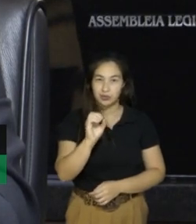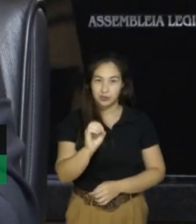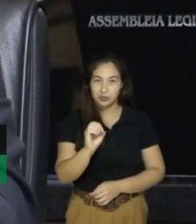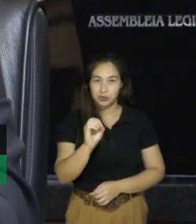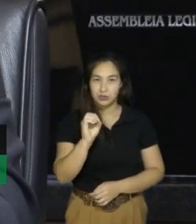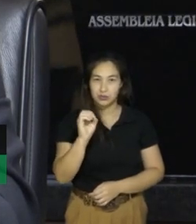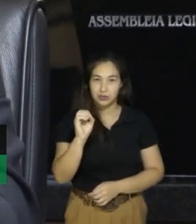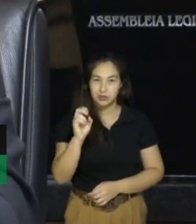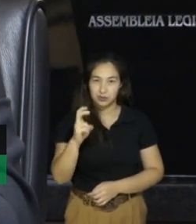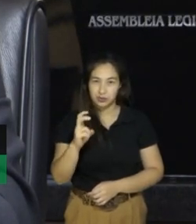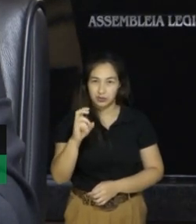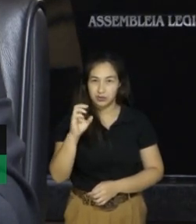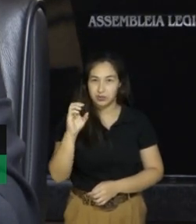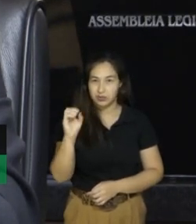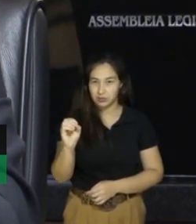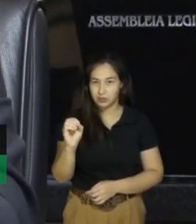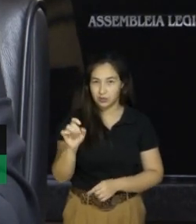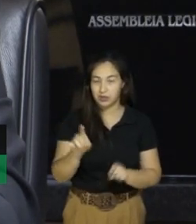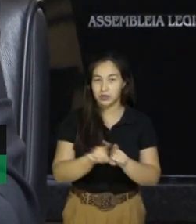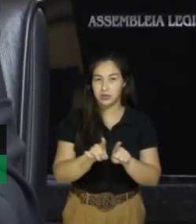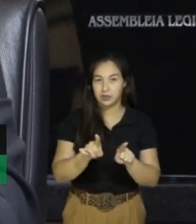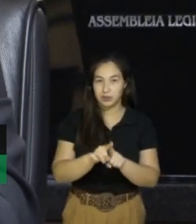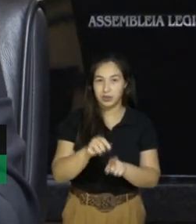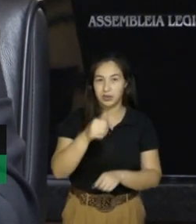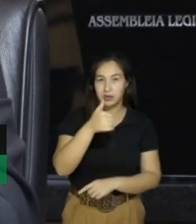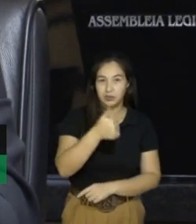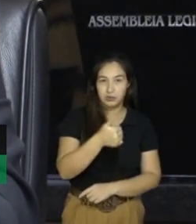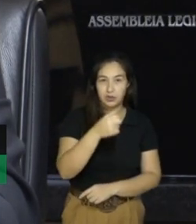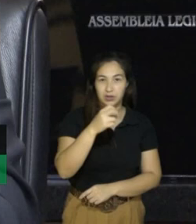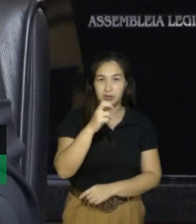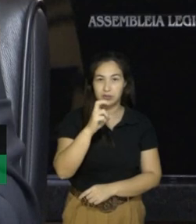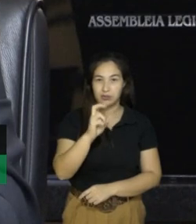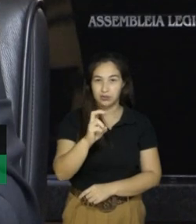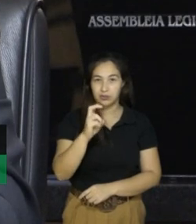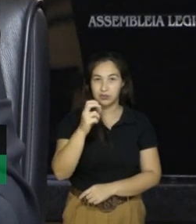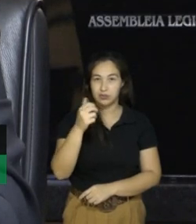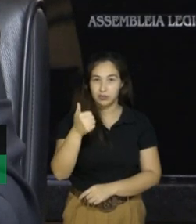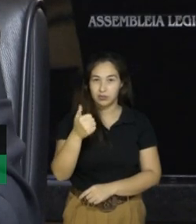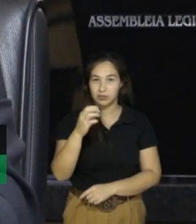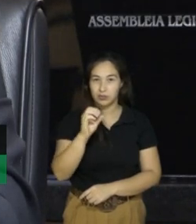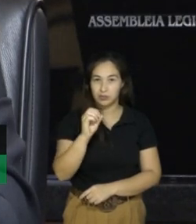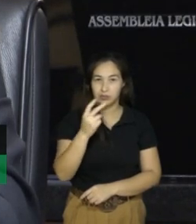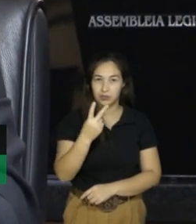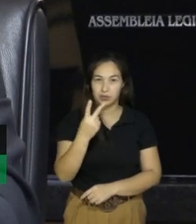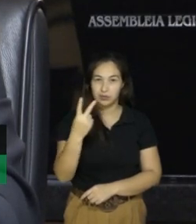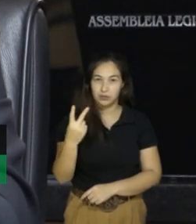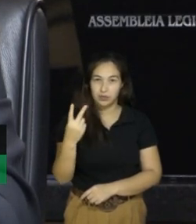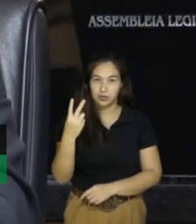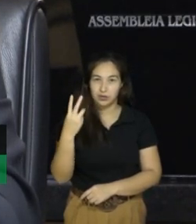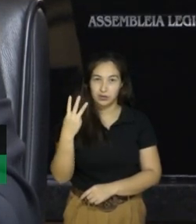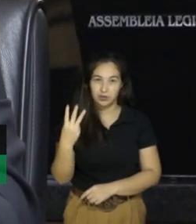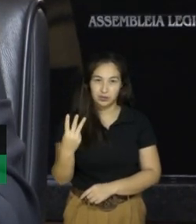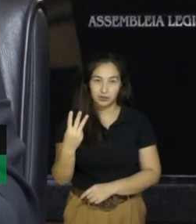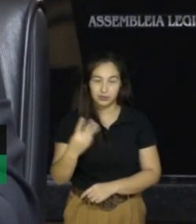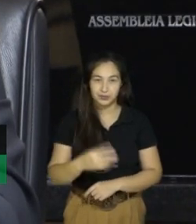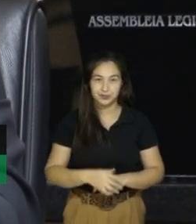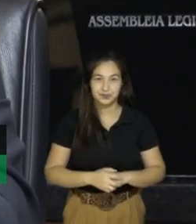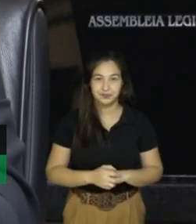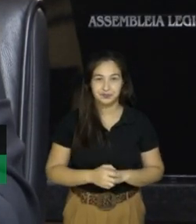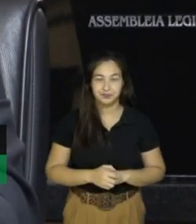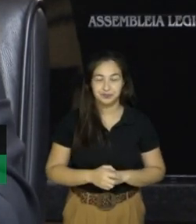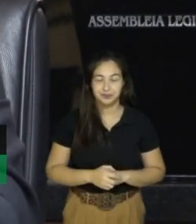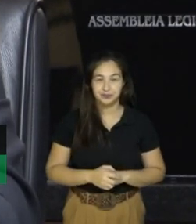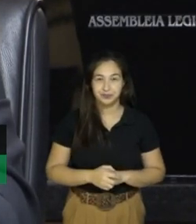1150 e 1051 2023 na sequência o senhor presidente